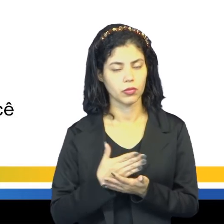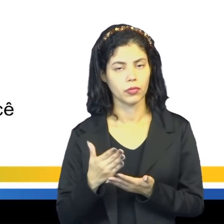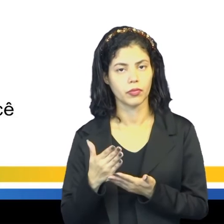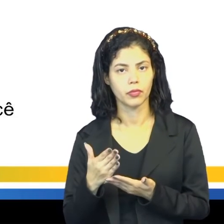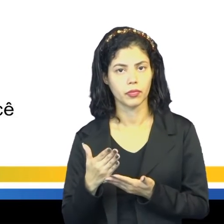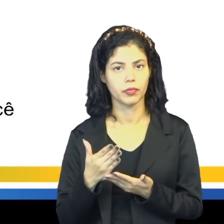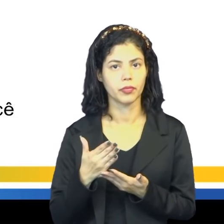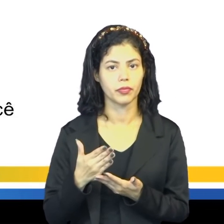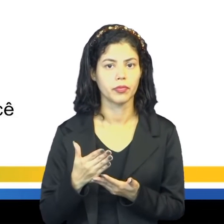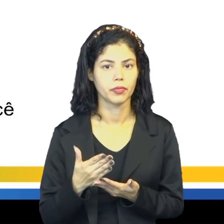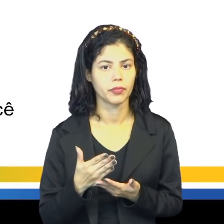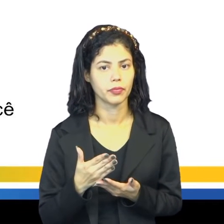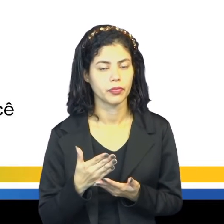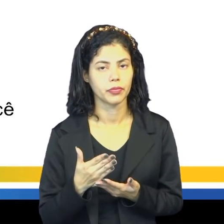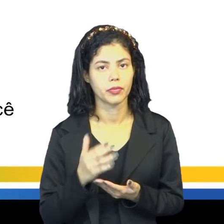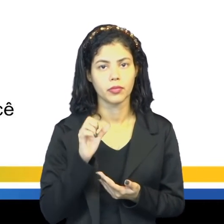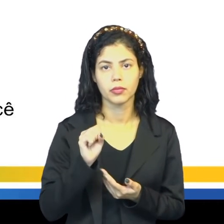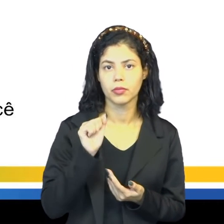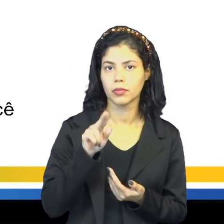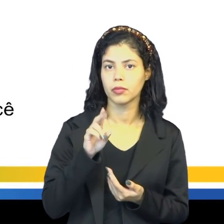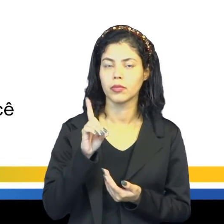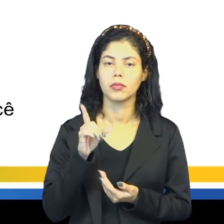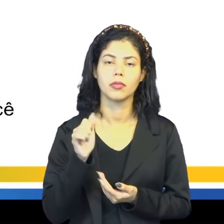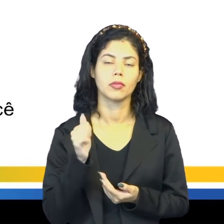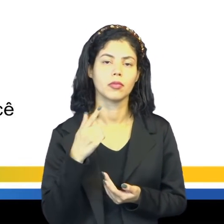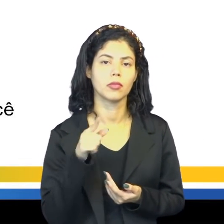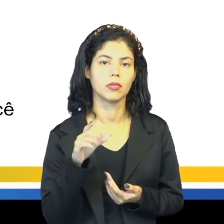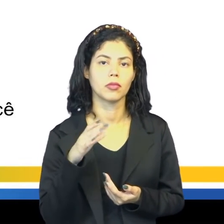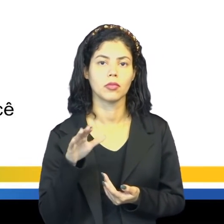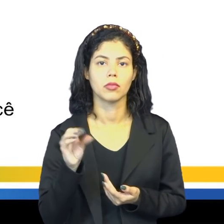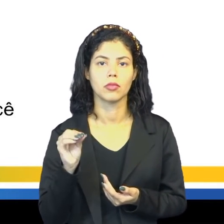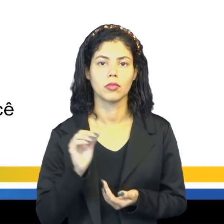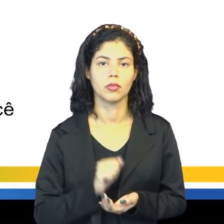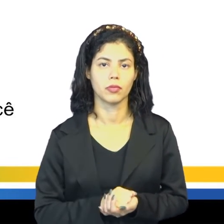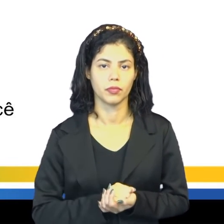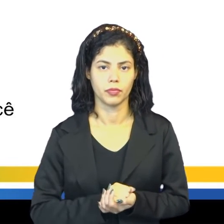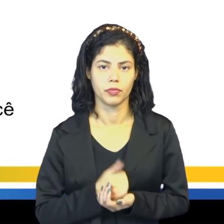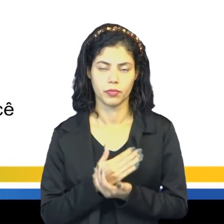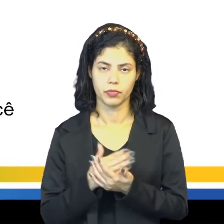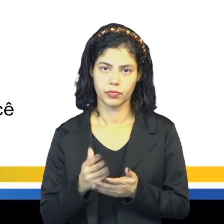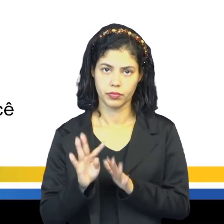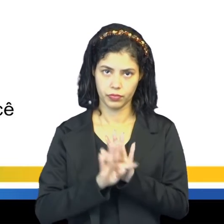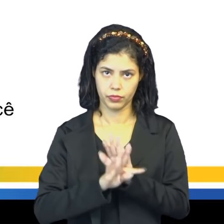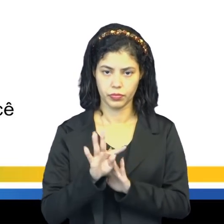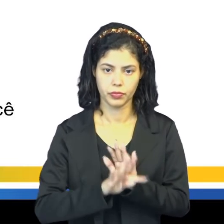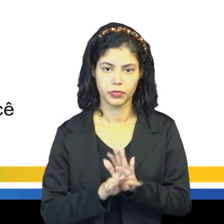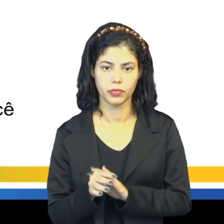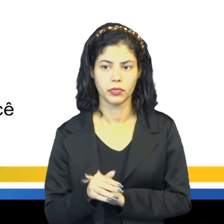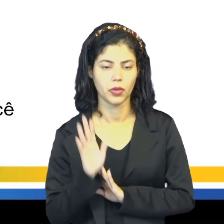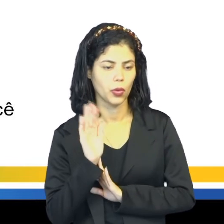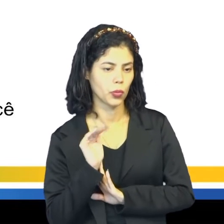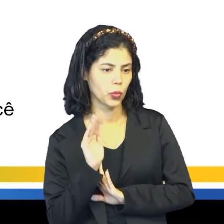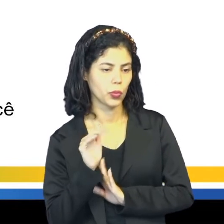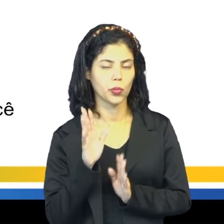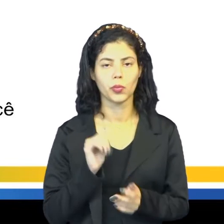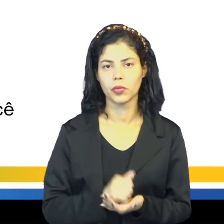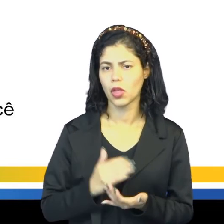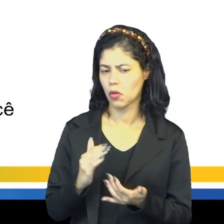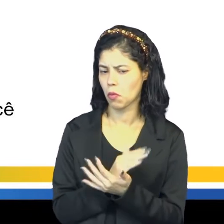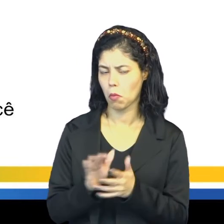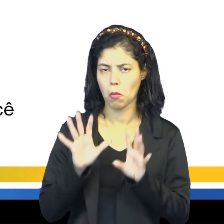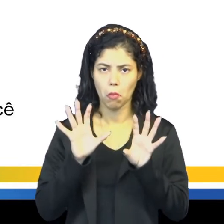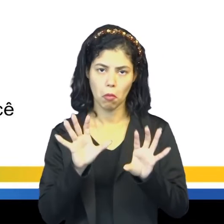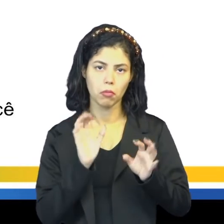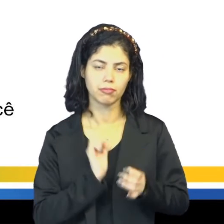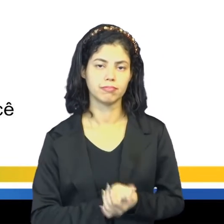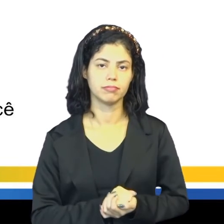Um greeting é uma saudação, né? Para você começar o seu texto. Você pode dizer hello, alguma coisa